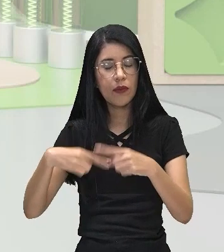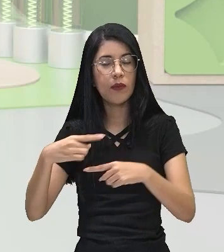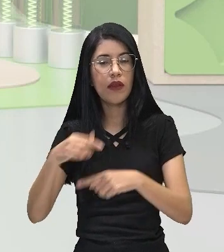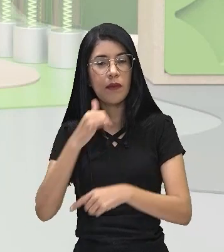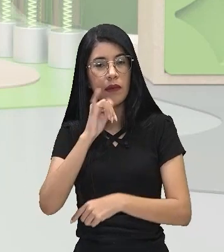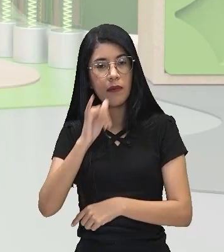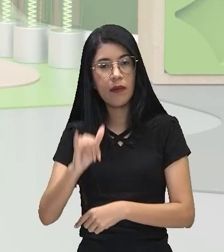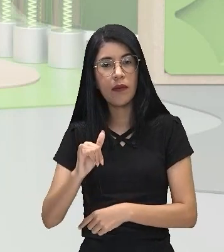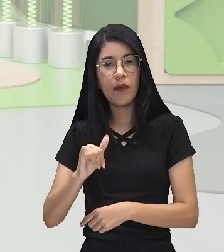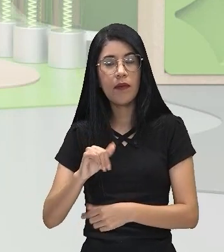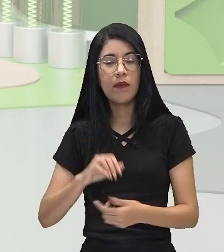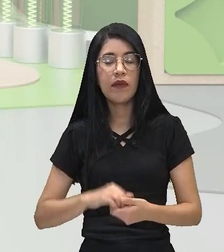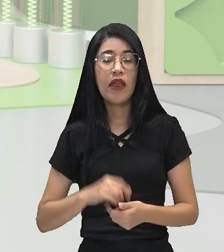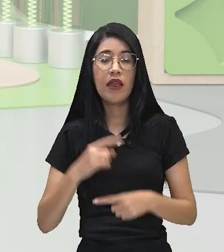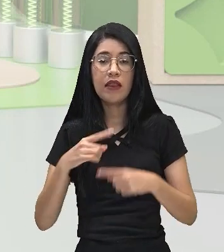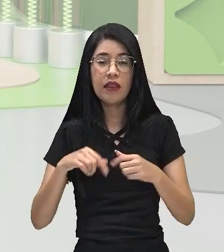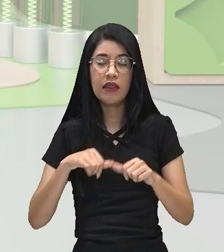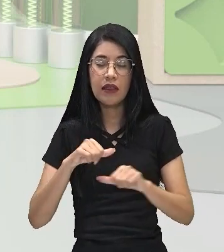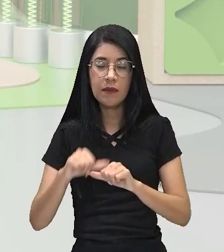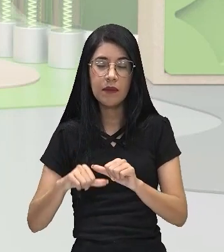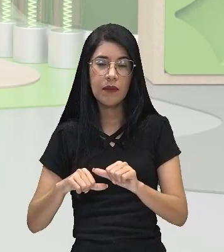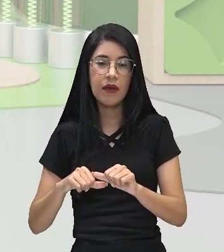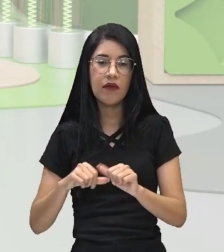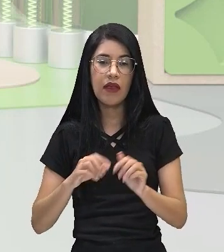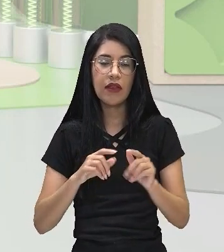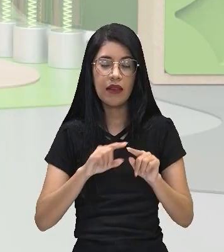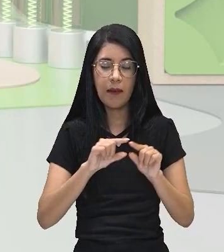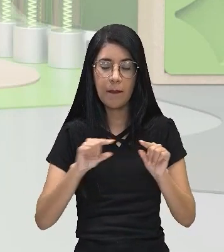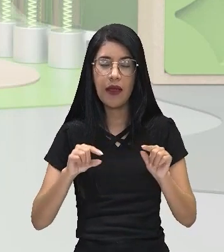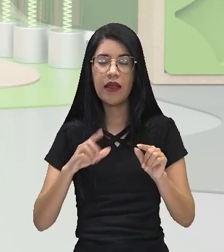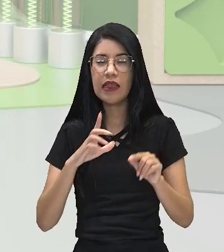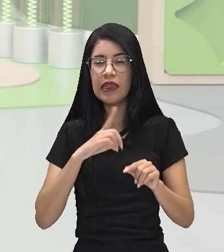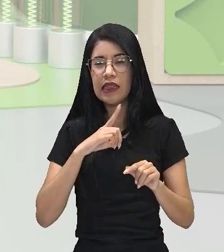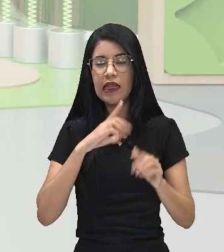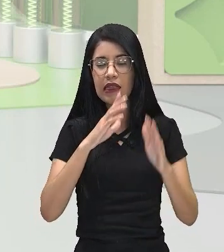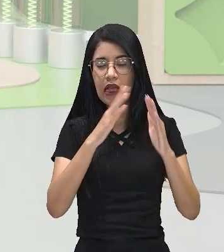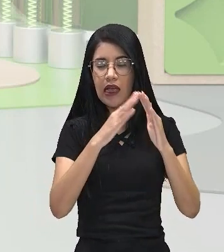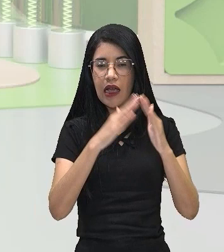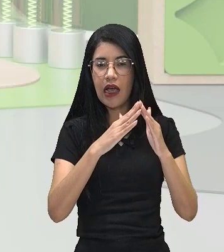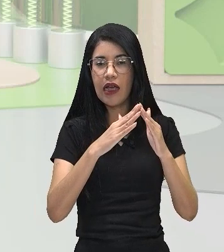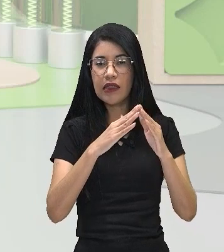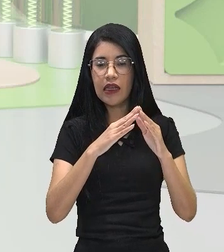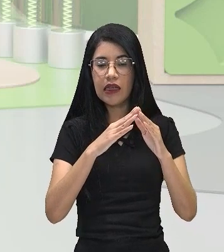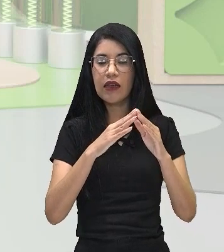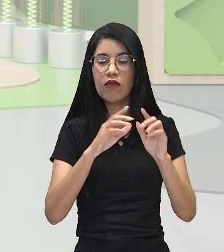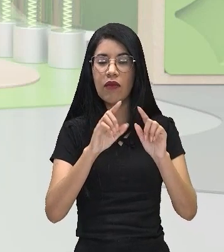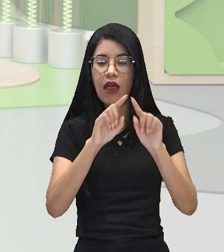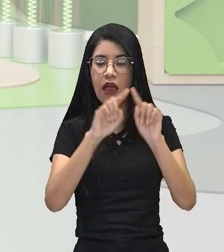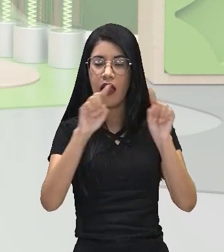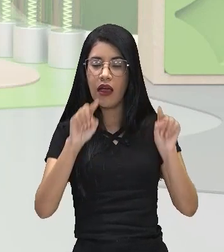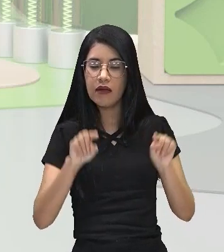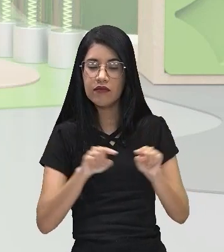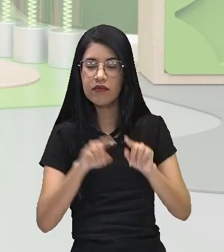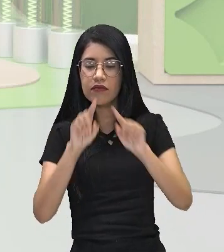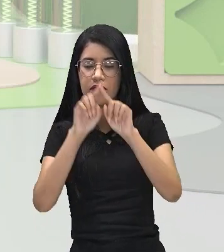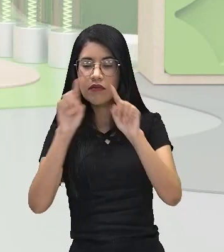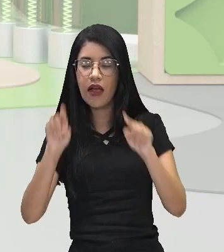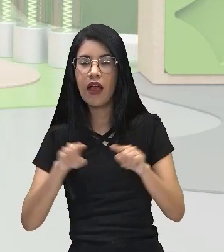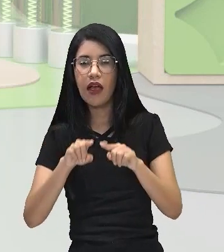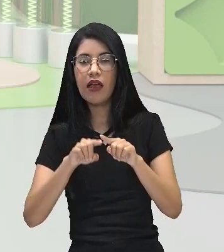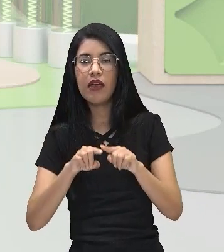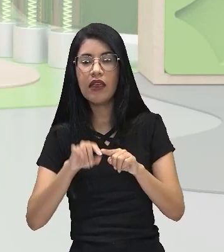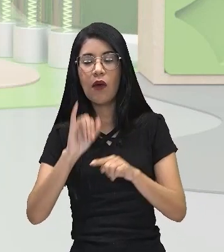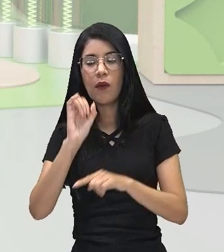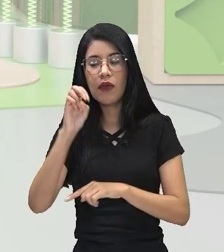correntes elas vão para o inversor. Lá na casa, você observa lá na residência, tem do lado duas caixinhas, né? Uma daquelas caixinhas é um inversor que